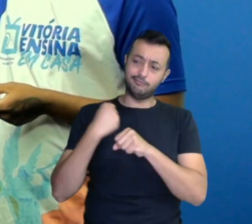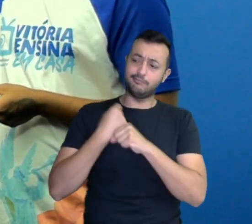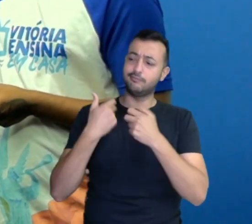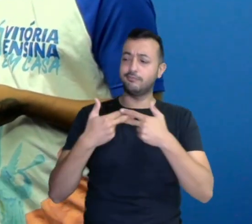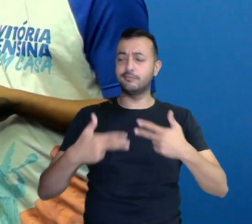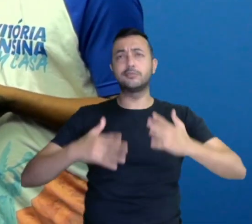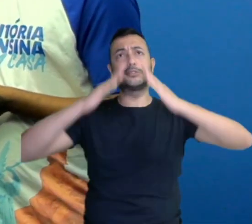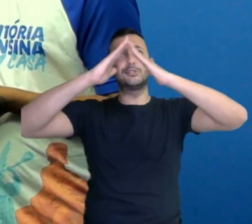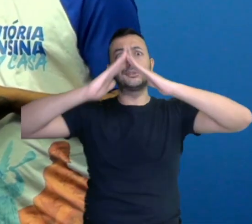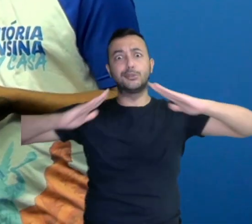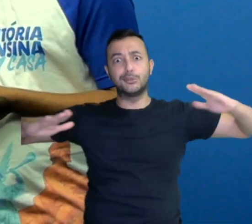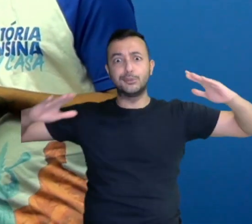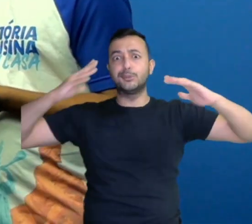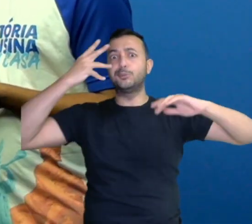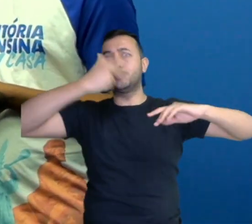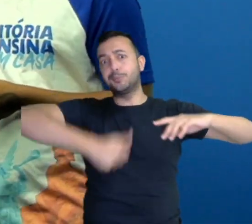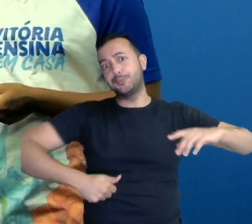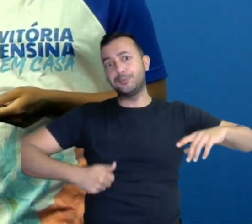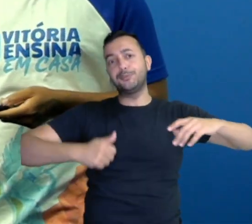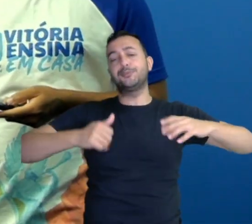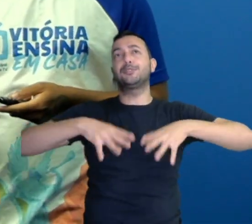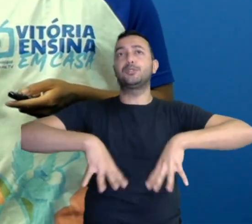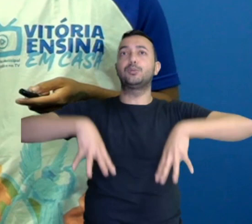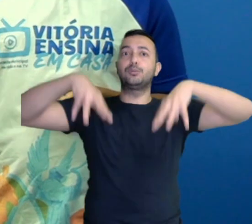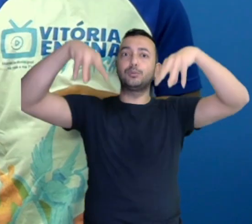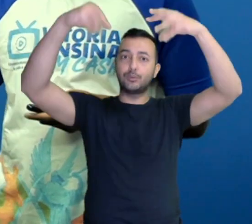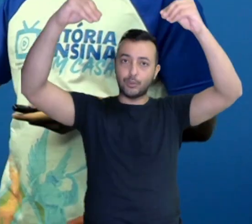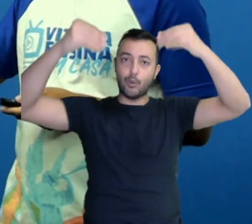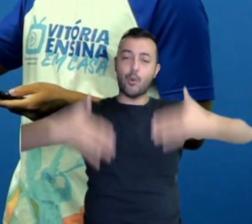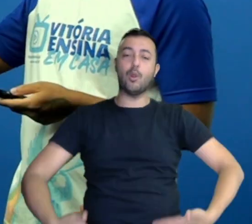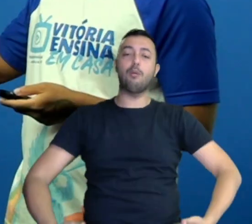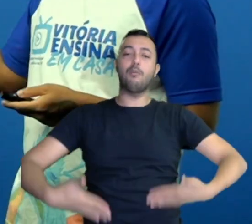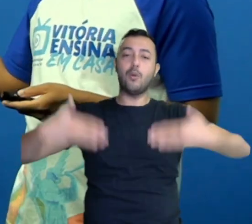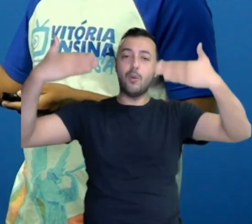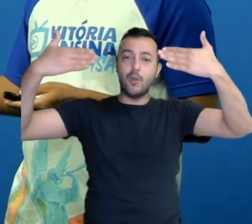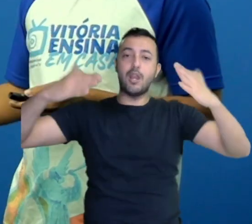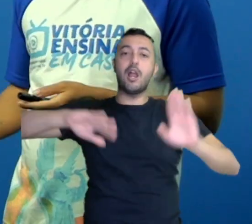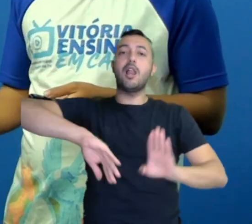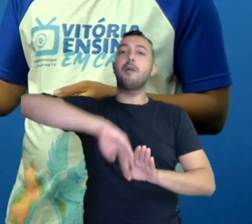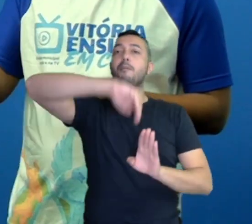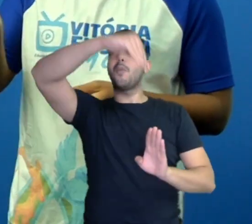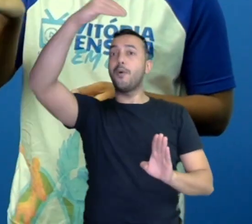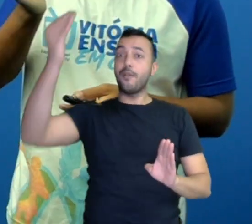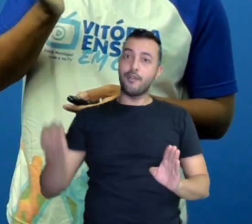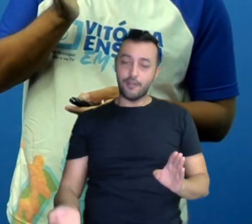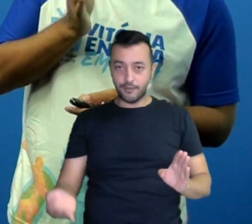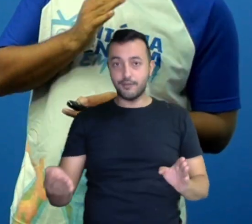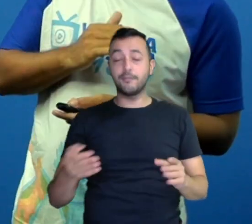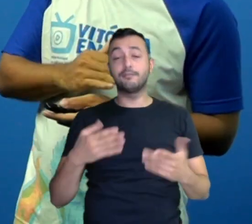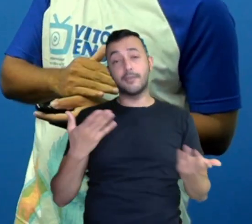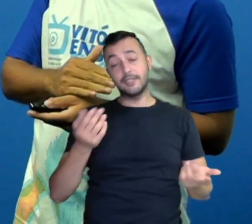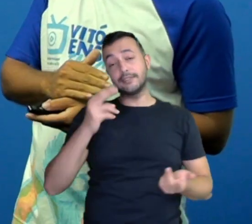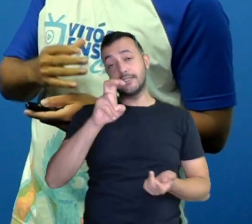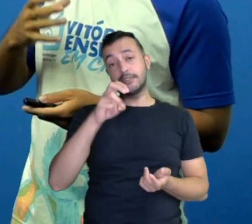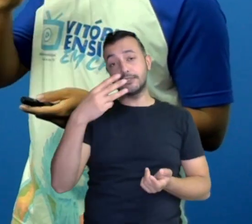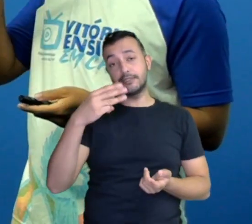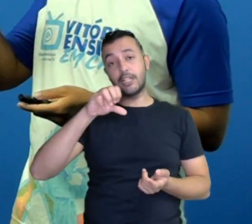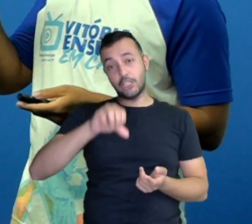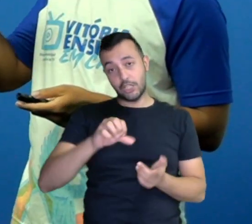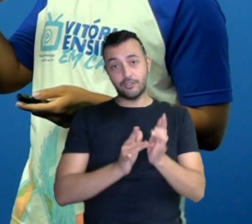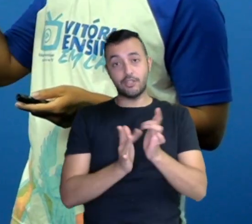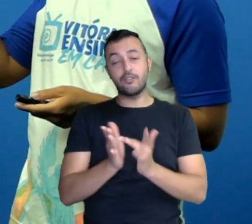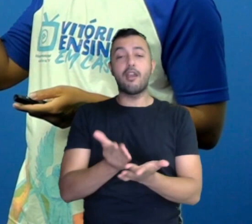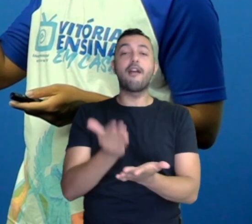construções de templos, torres, muralhas, portais, palácios, sendo que em 539 a.C.,